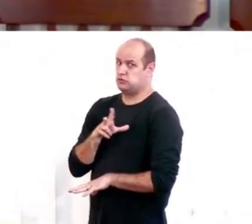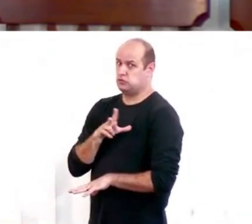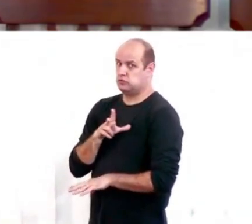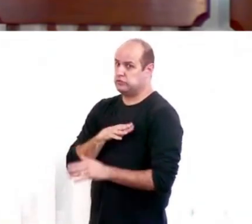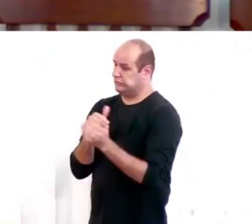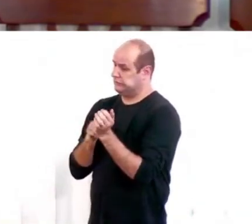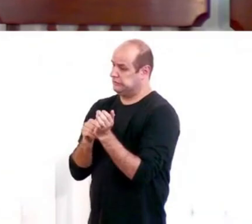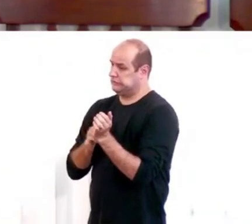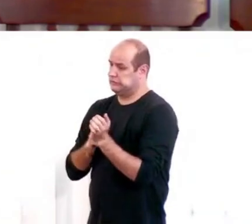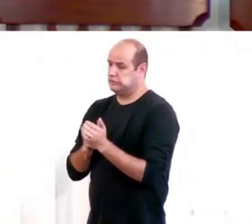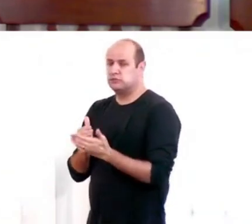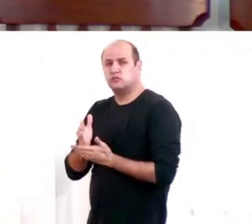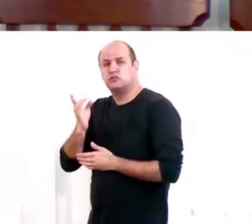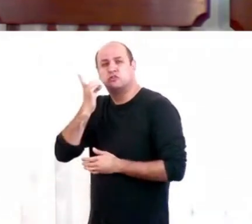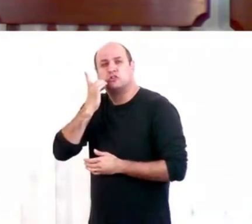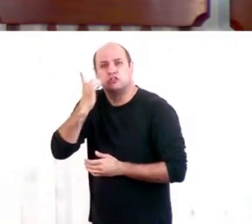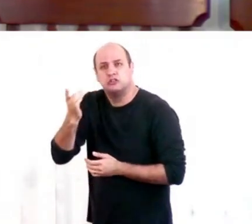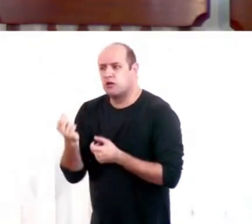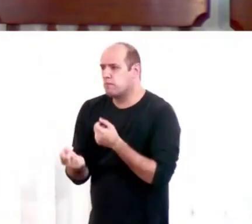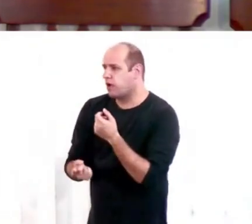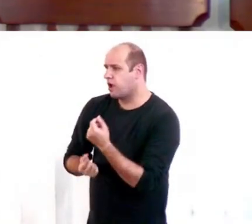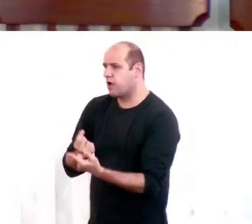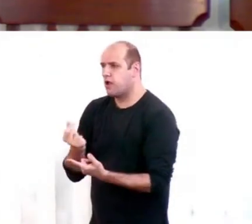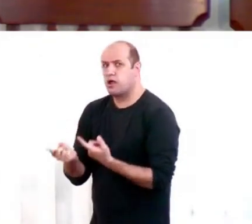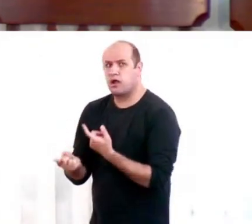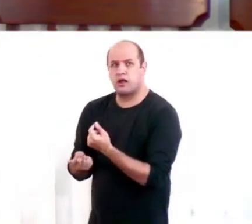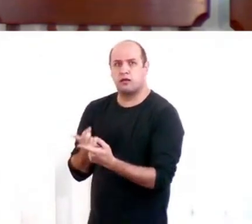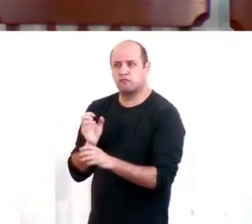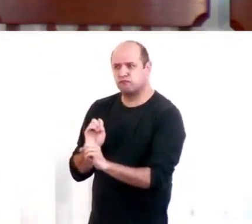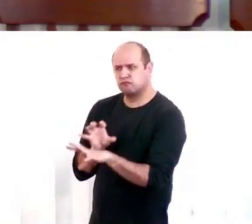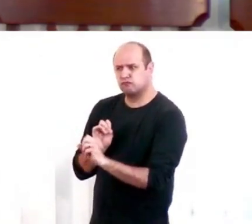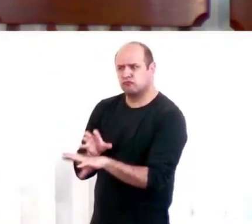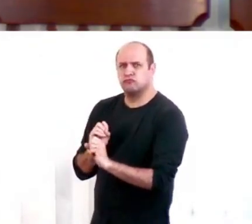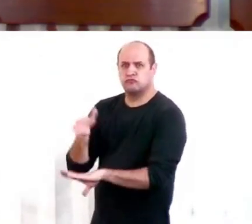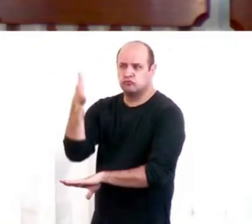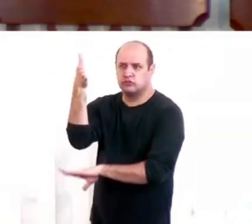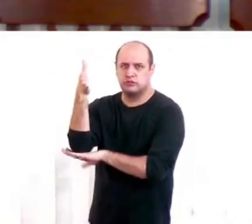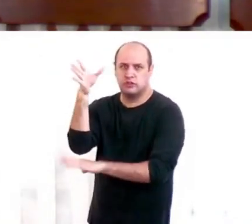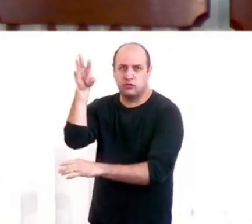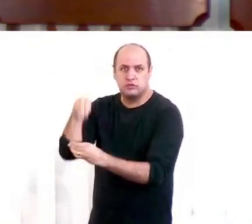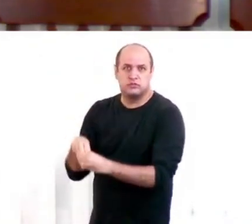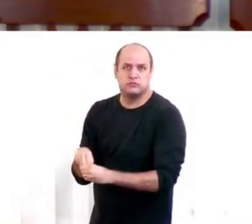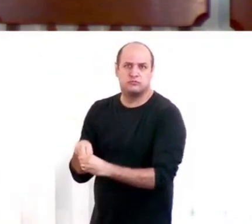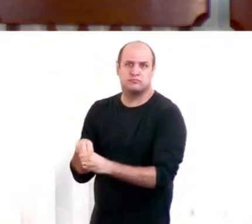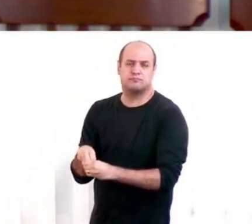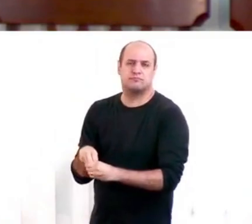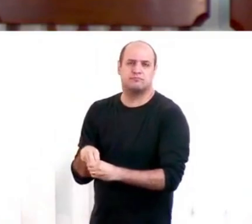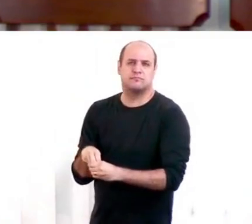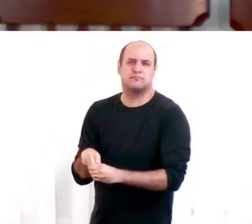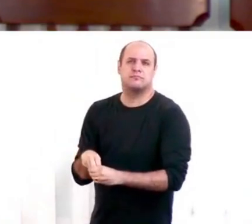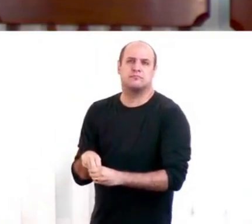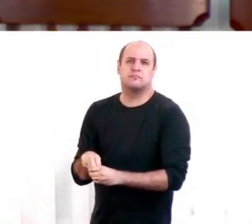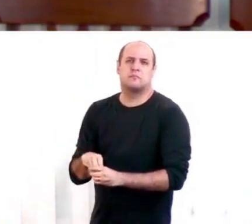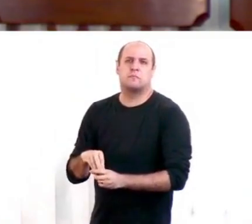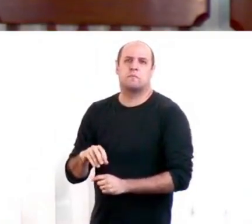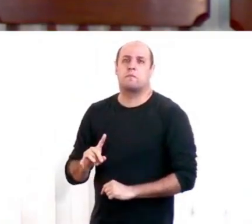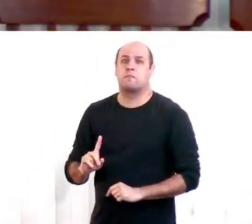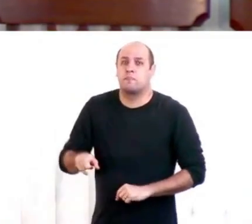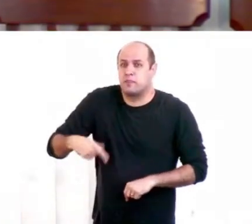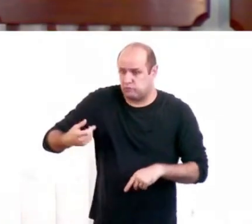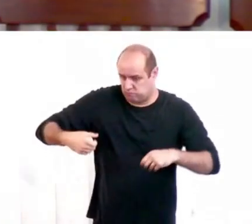passavam ali alguns dias para que eles pudessem avançar e pregar o Evangelho. Eles estavam de moto,